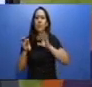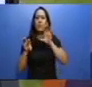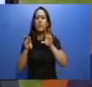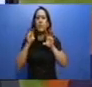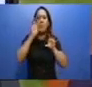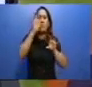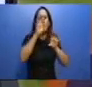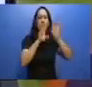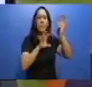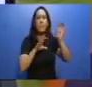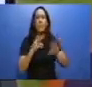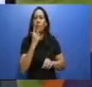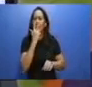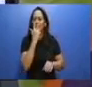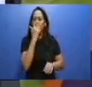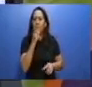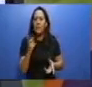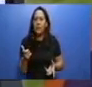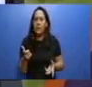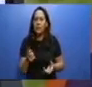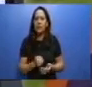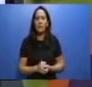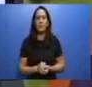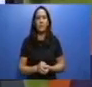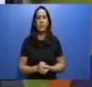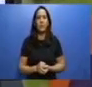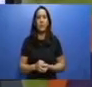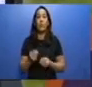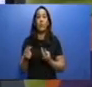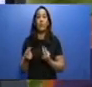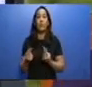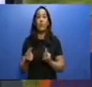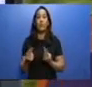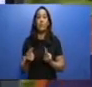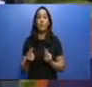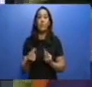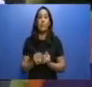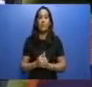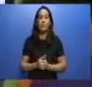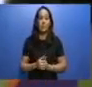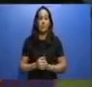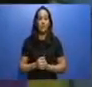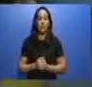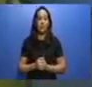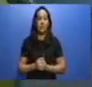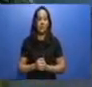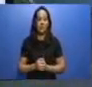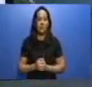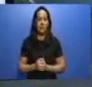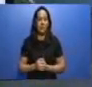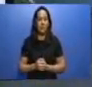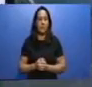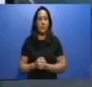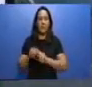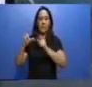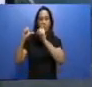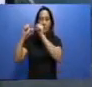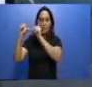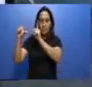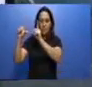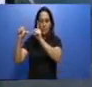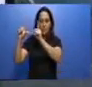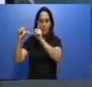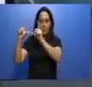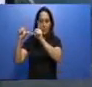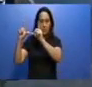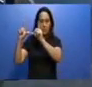de parecido? O que há de igual? Vamos analisar. Então, a primeira imagem é